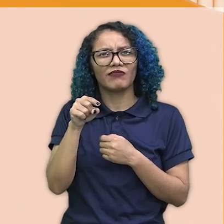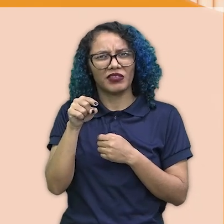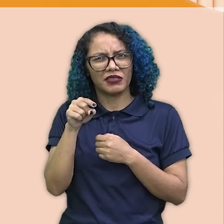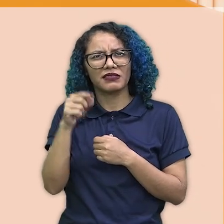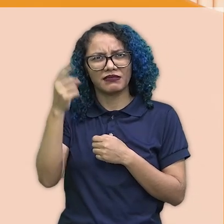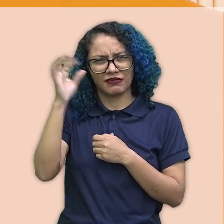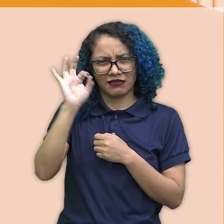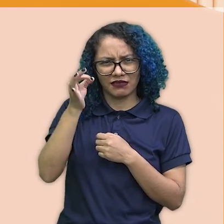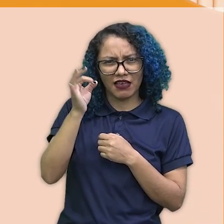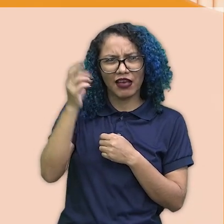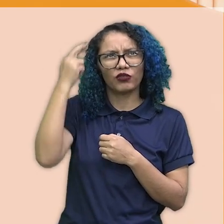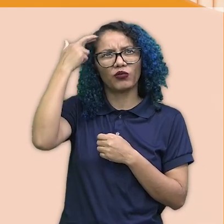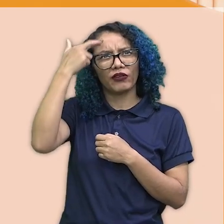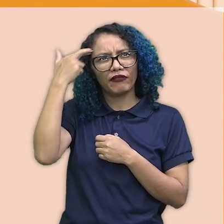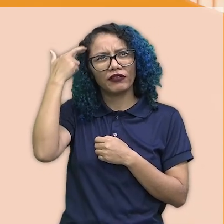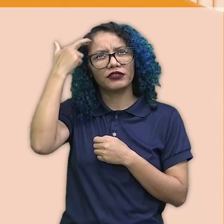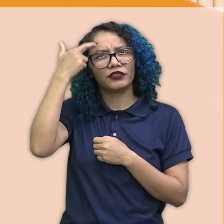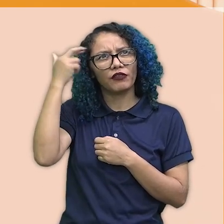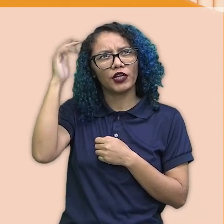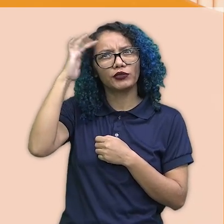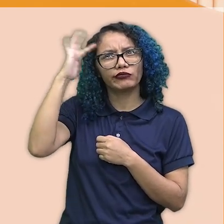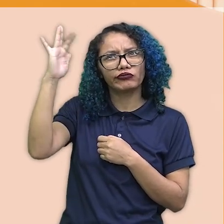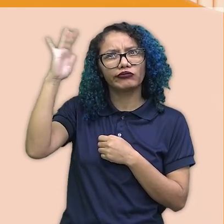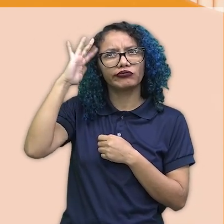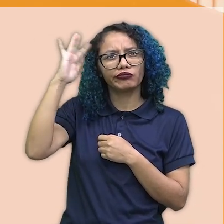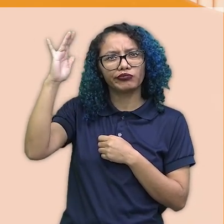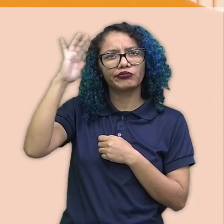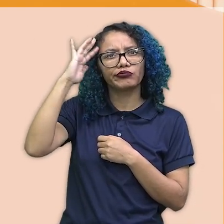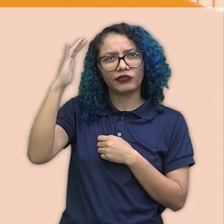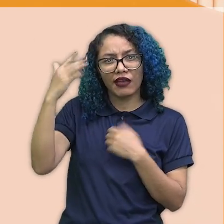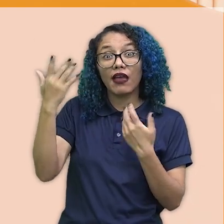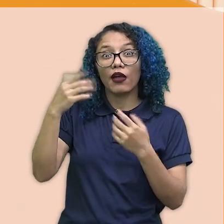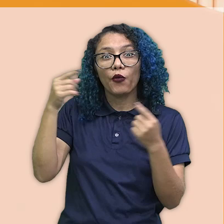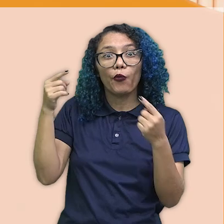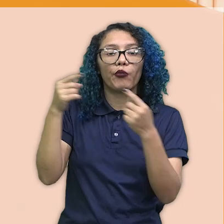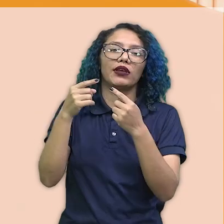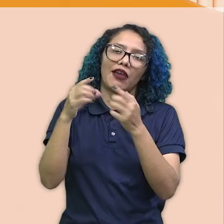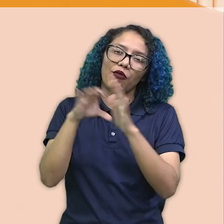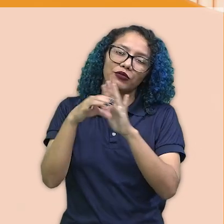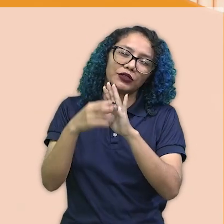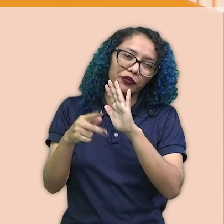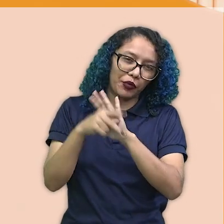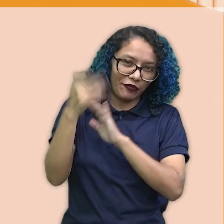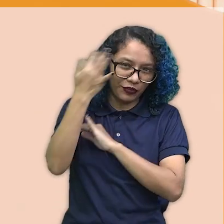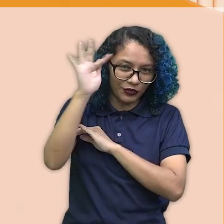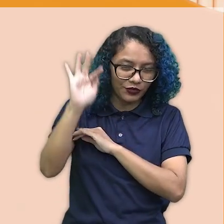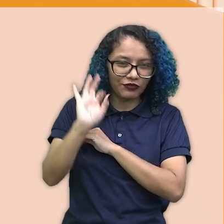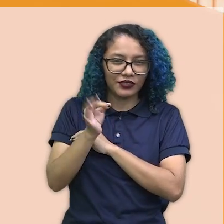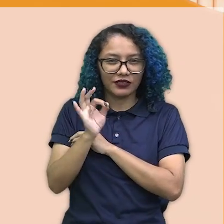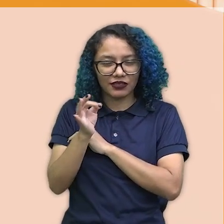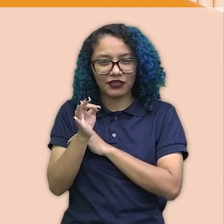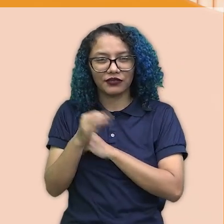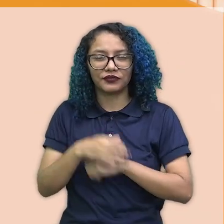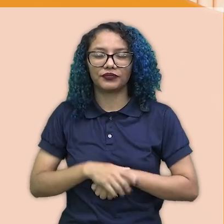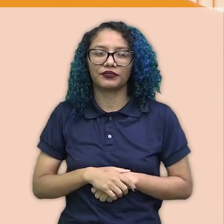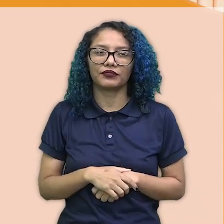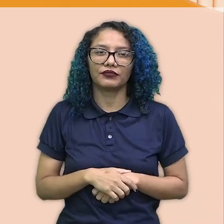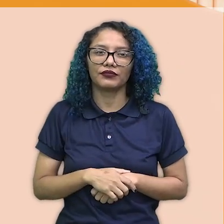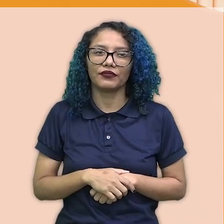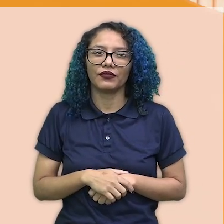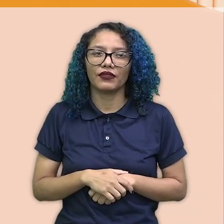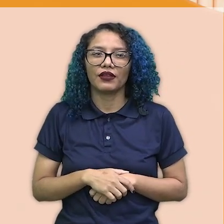Não é verdade? Então, isso é importante. O processo do filosofar é esse. O pensar sobre o pensar é isso, né? É você